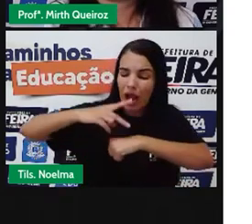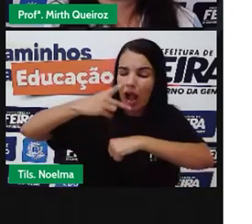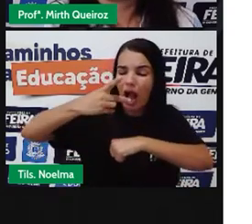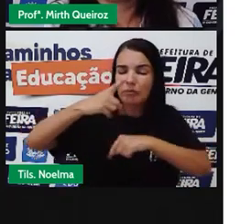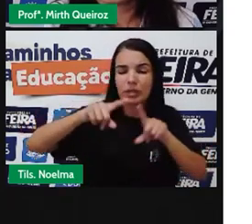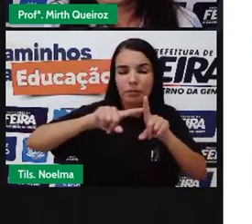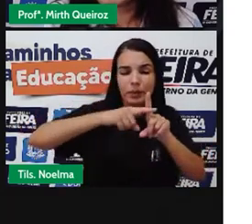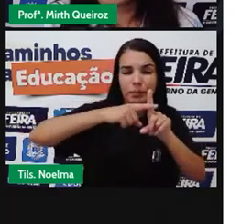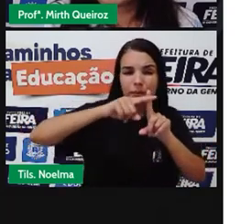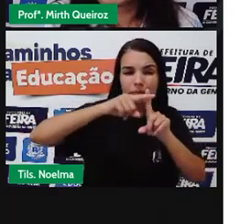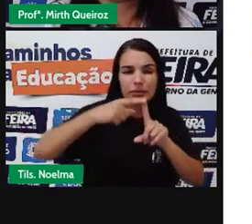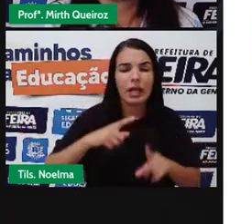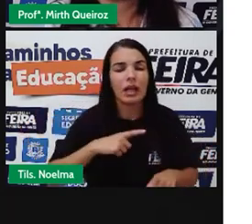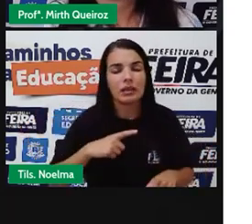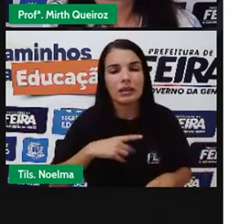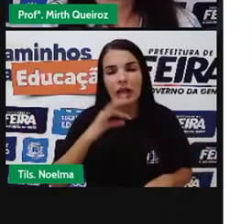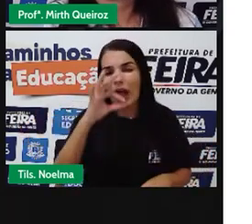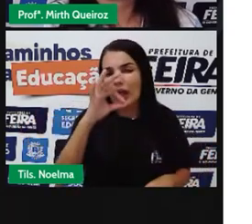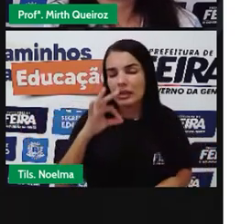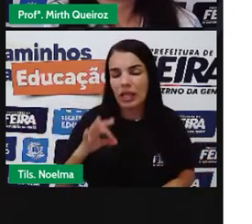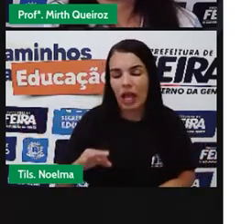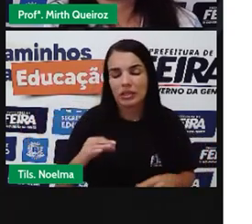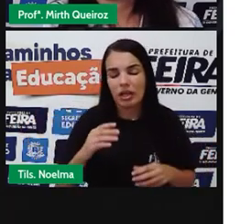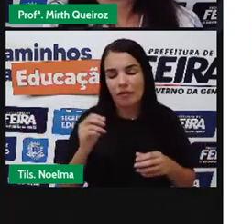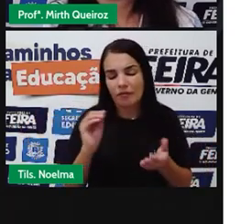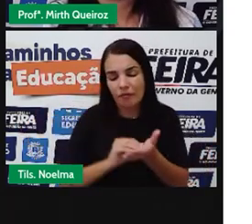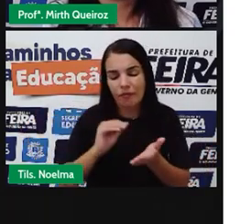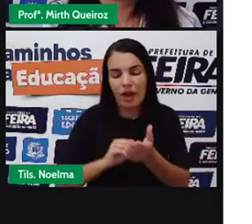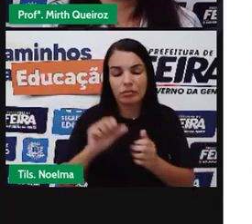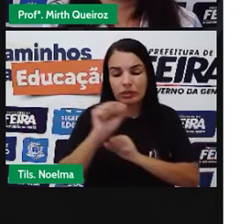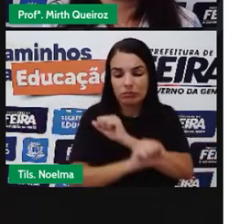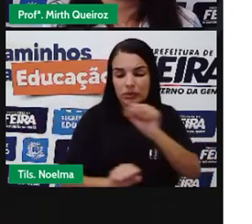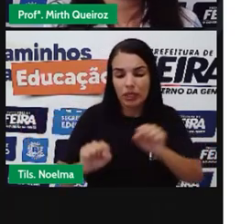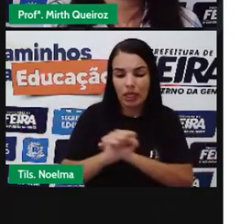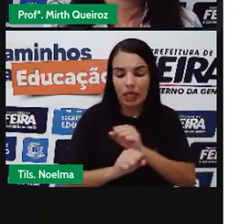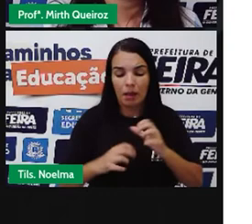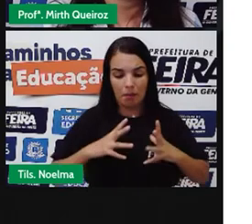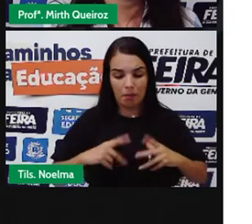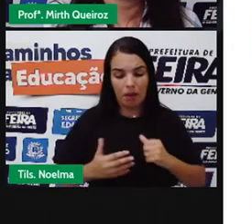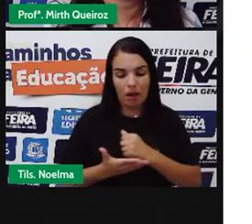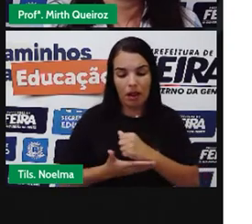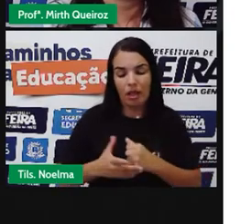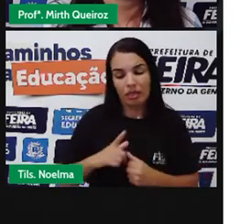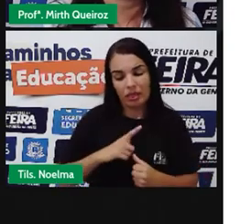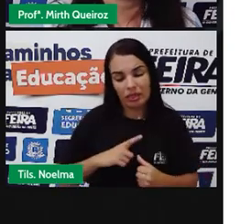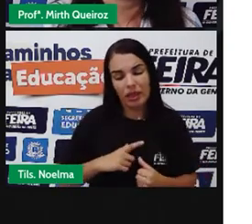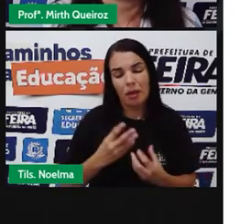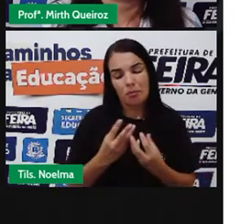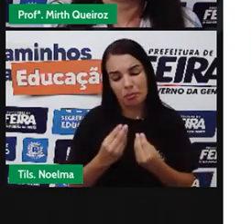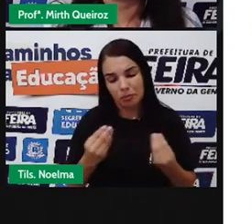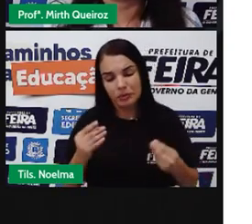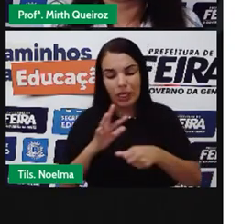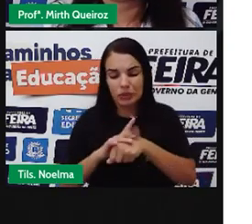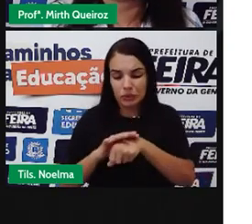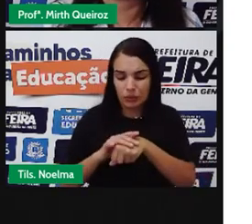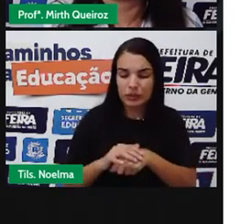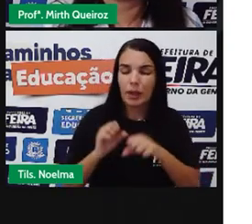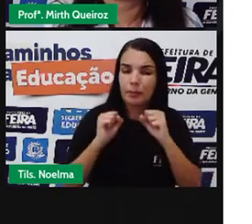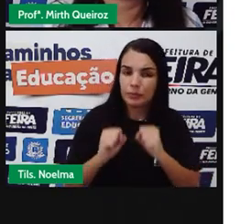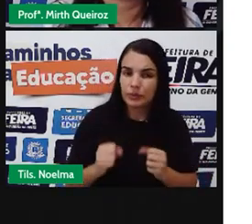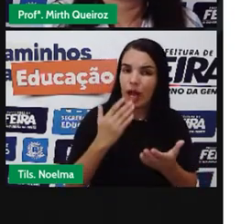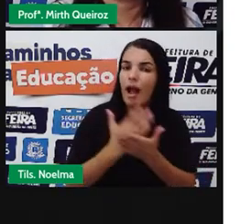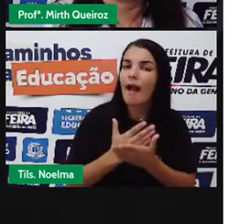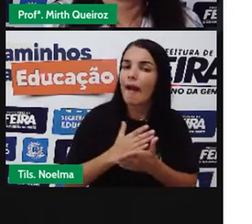de falta de saneamento básico, nós temos aí muitas doenças que poderiam ser amenizadas,